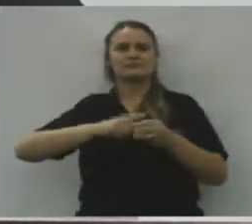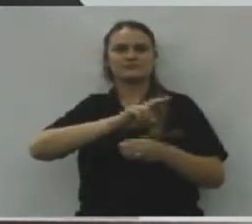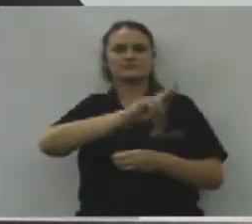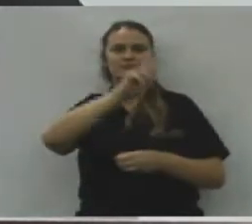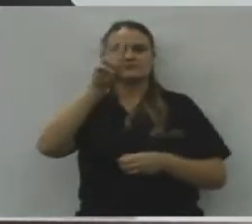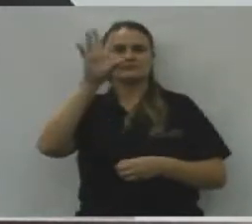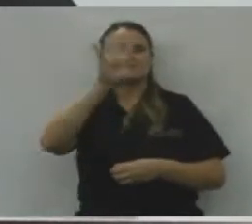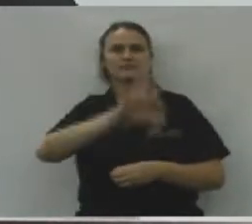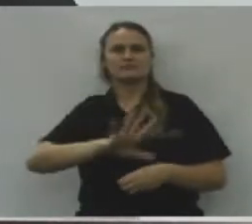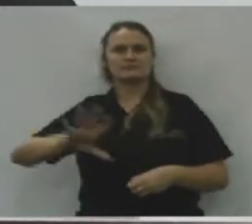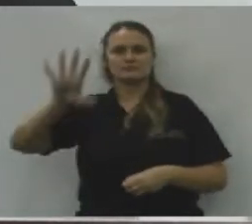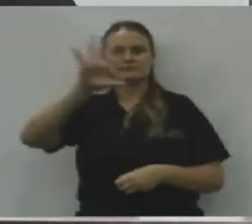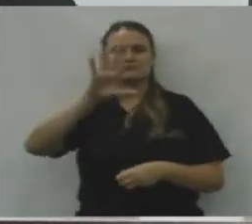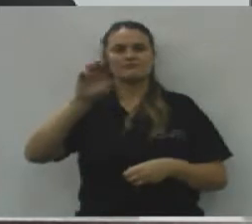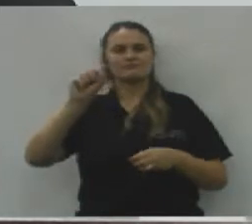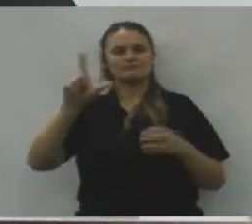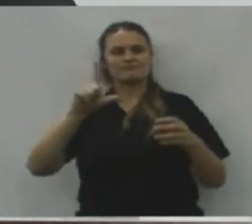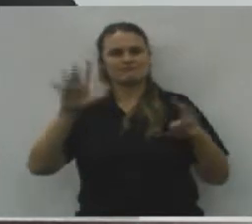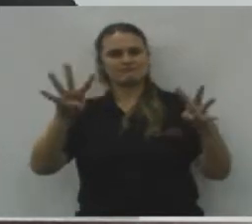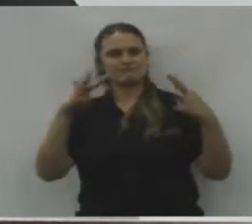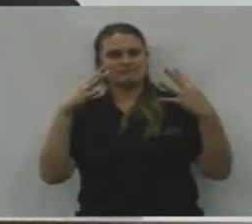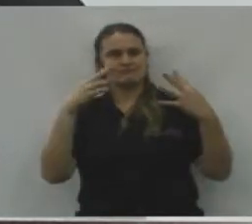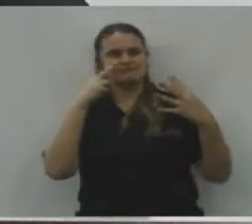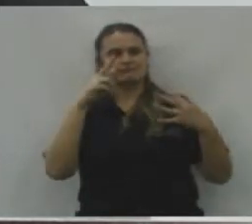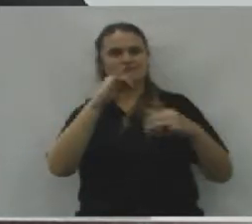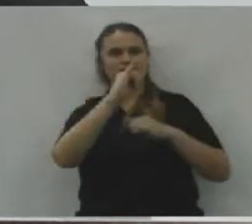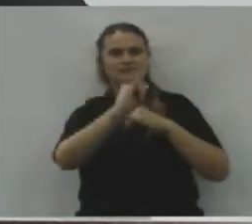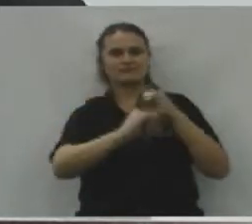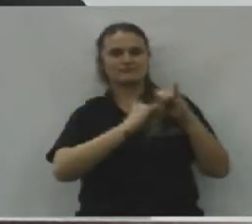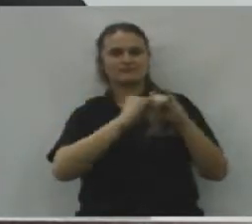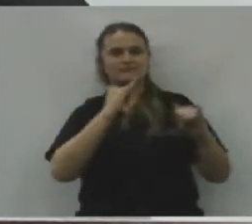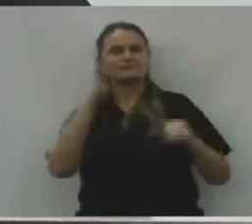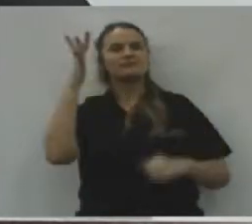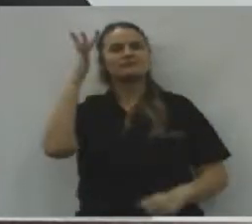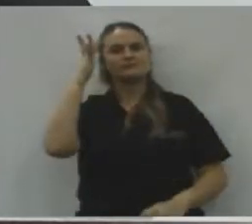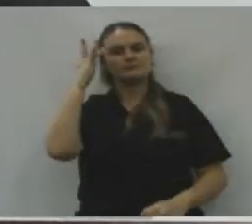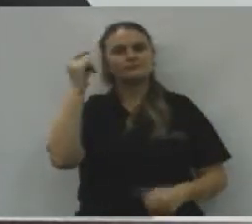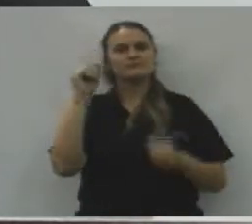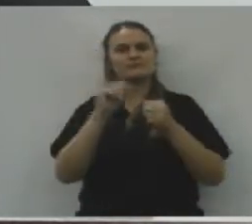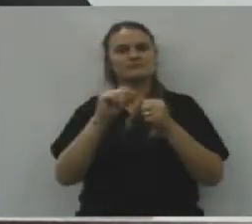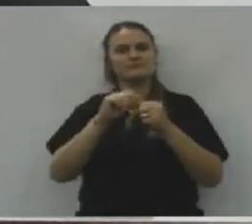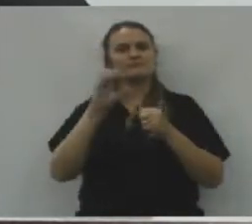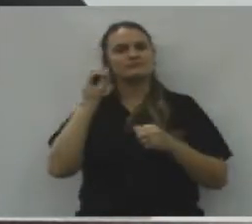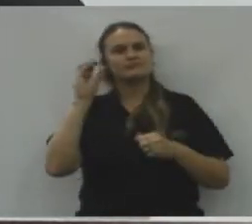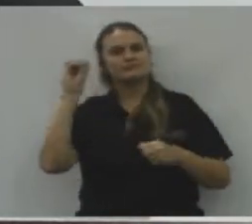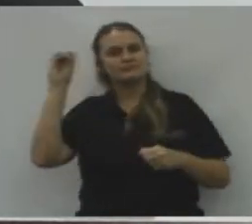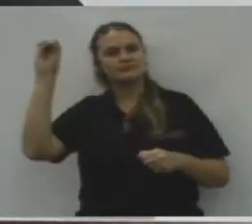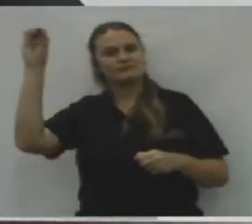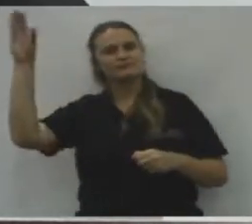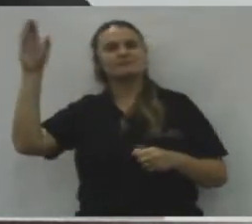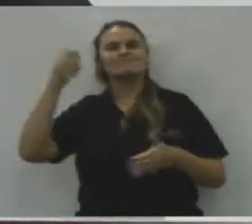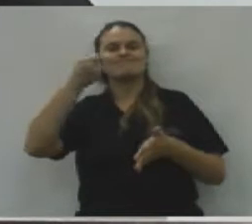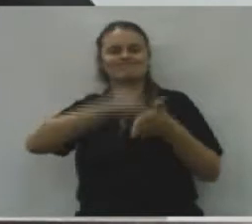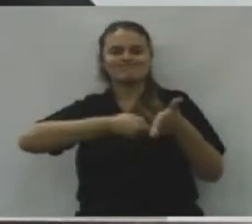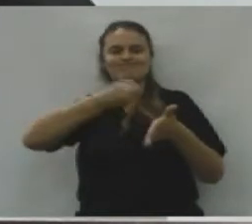região, que estão nos assistindo agora pela internet, que amanhã estaremos fazendo uma viagem, mais uma vez, na